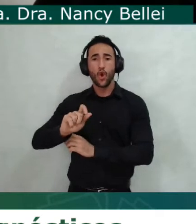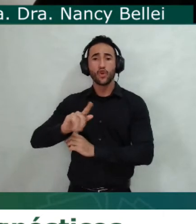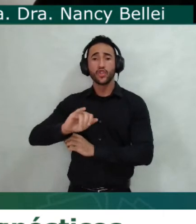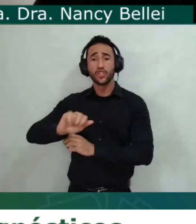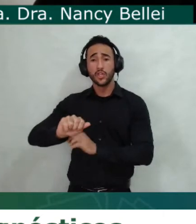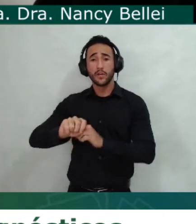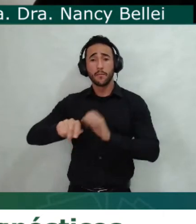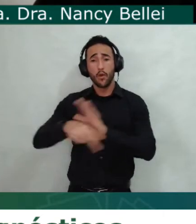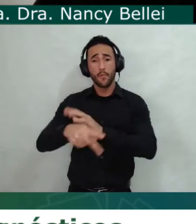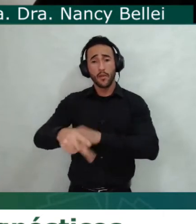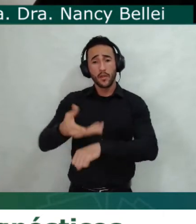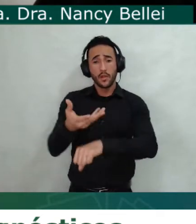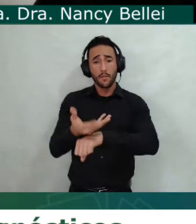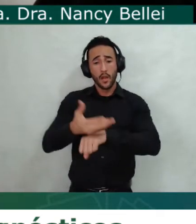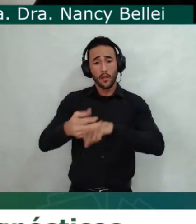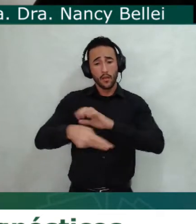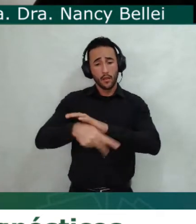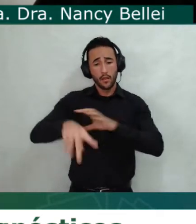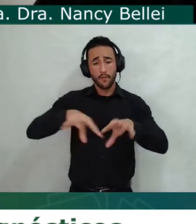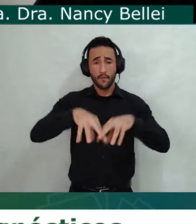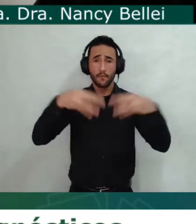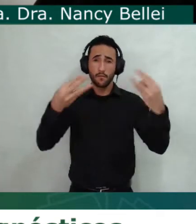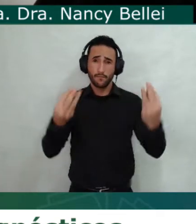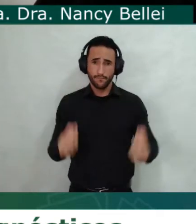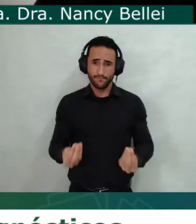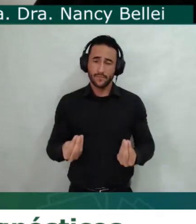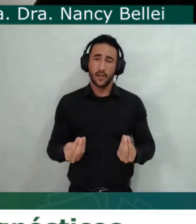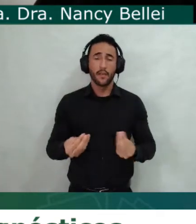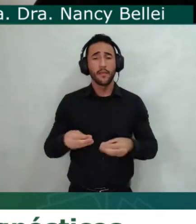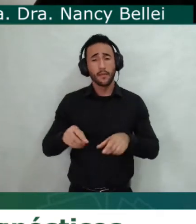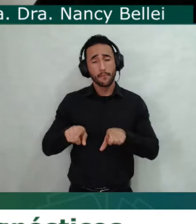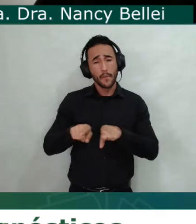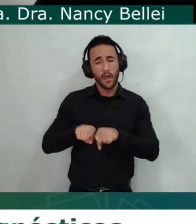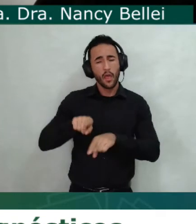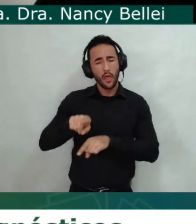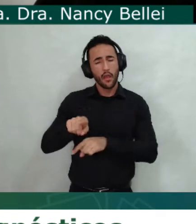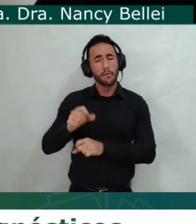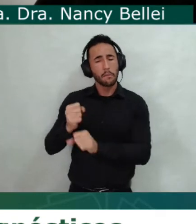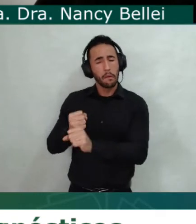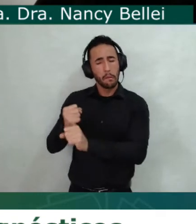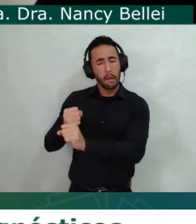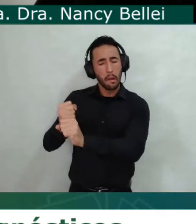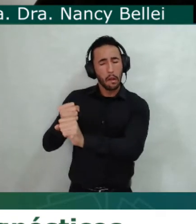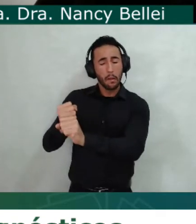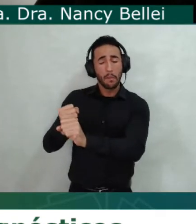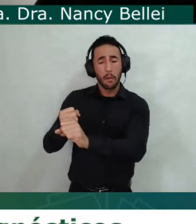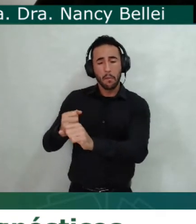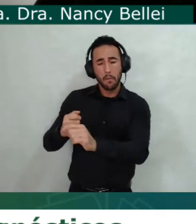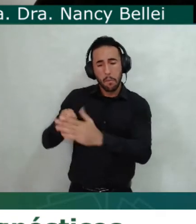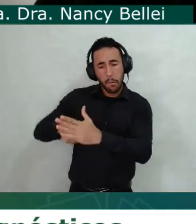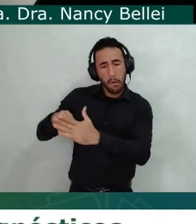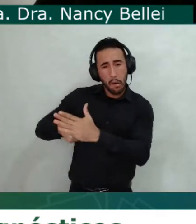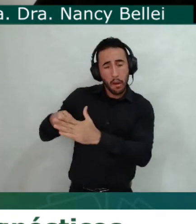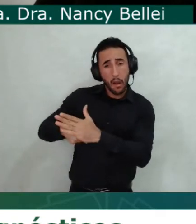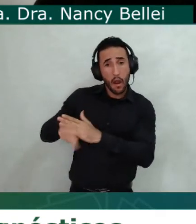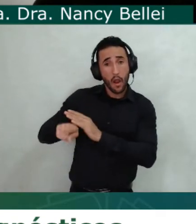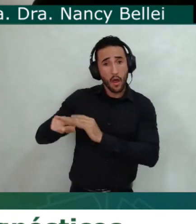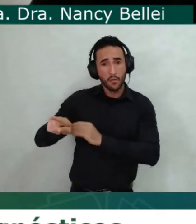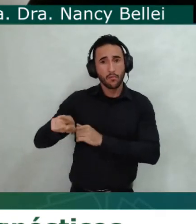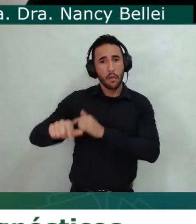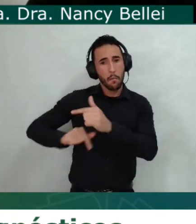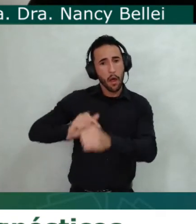Unifesp, de Infectologia, e tem construído um trabalho de excelência no Hospital São Paulo, no